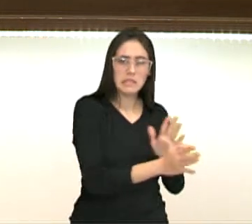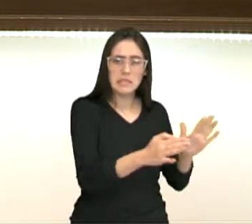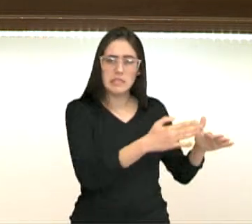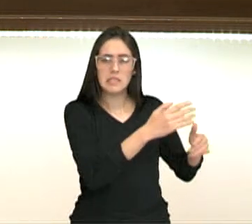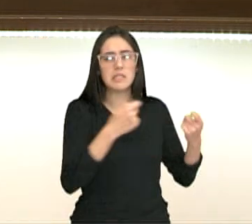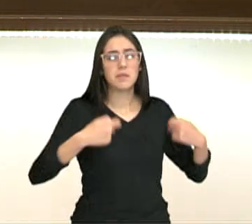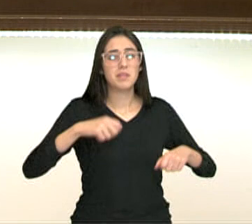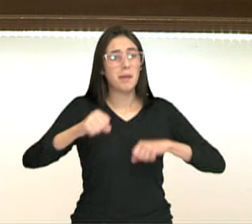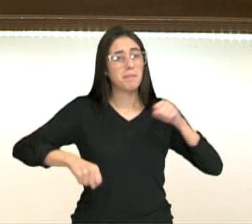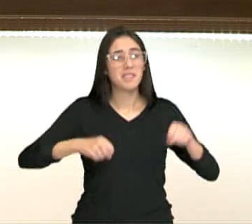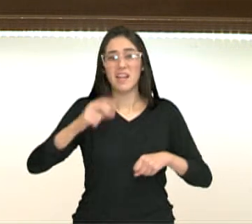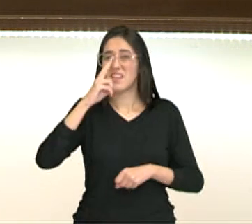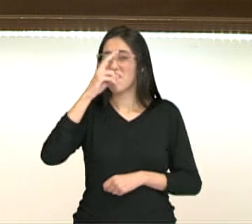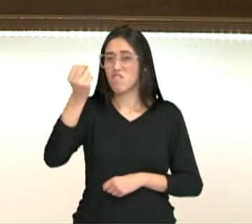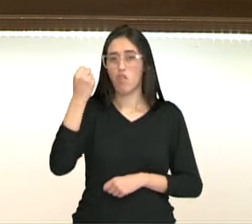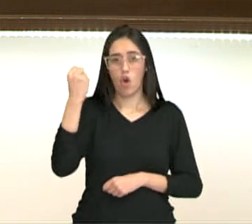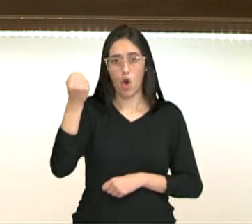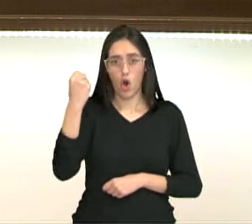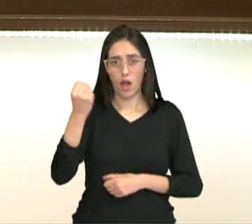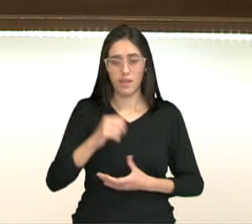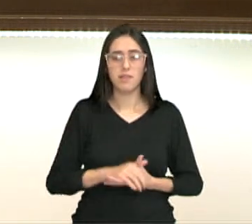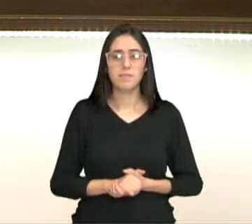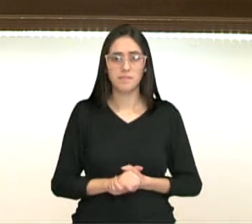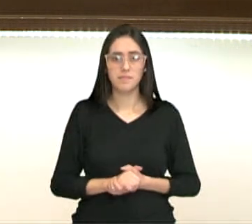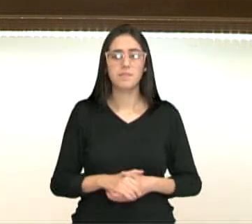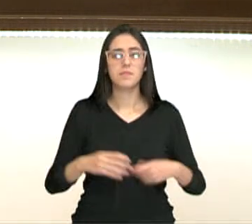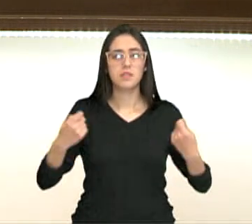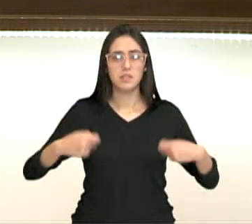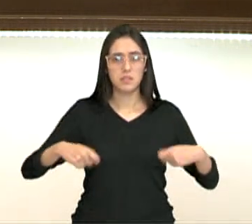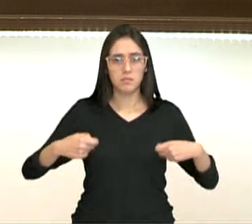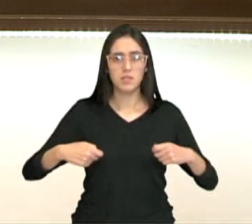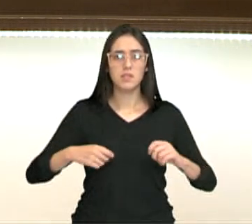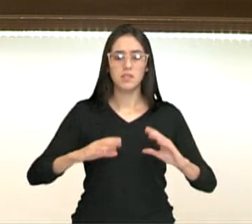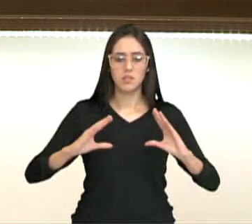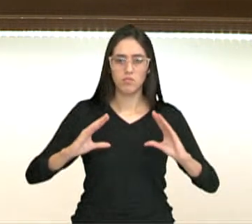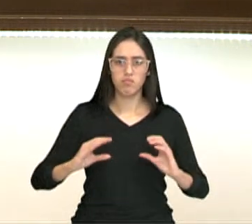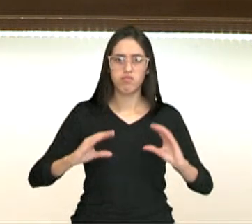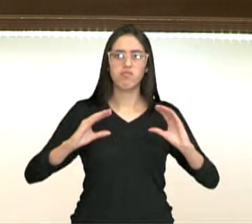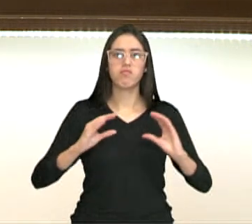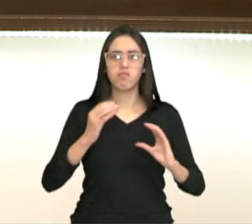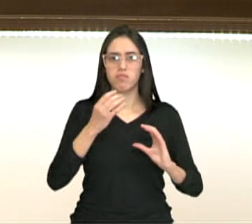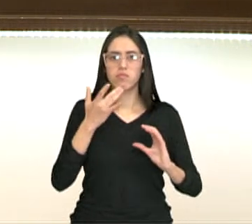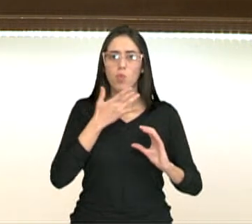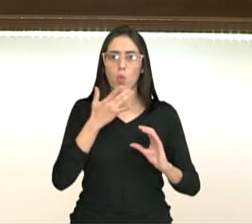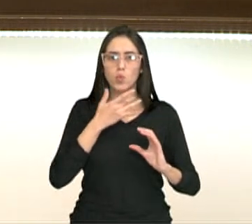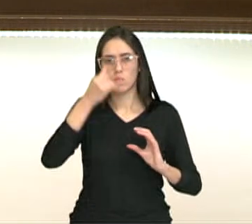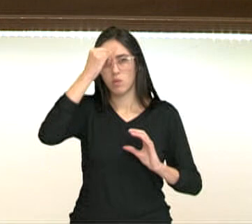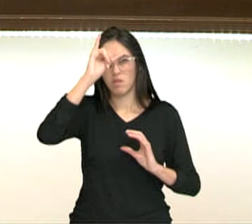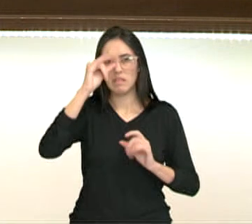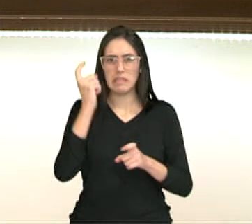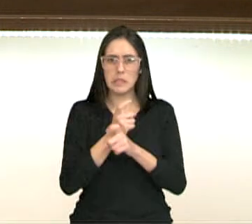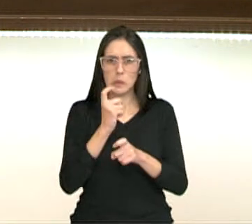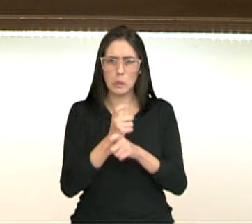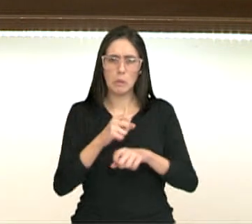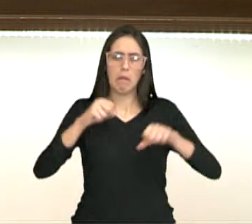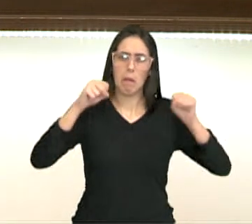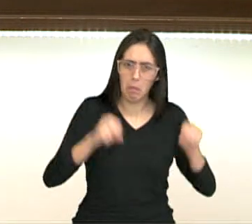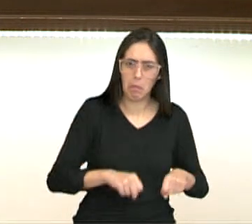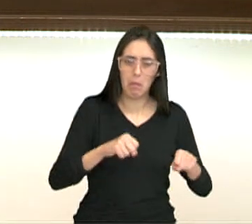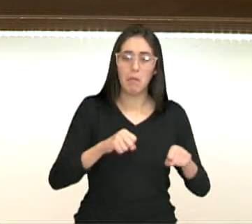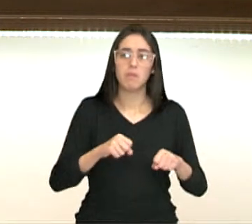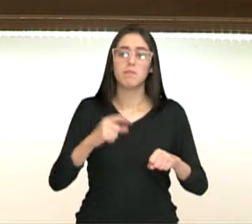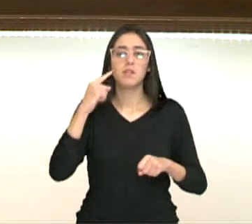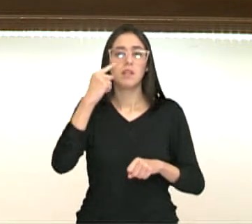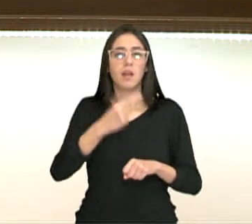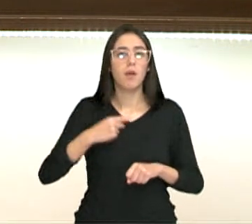ser resistente. Então, ó, 2 suspensões para amortecer esses impactos, os pneus bem grossos, freios